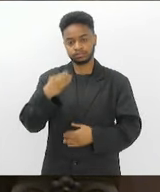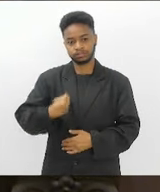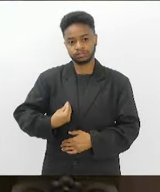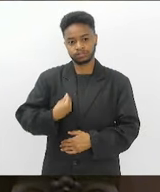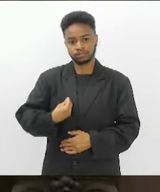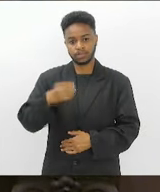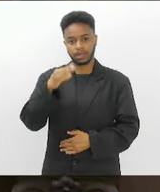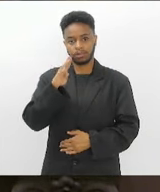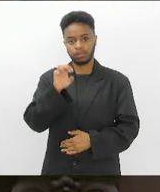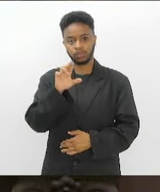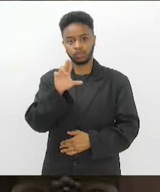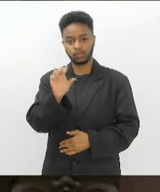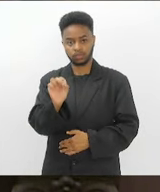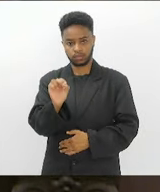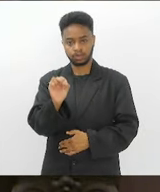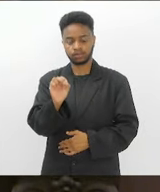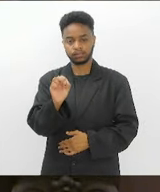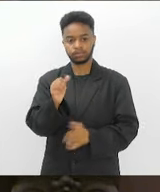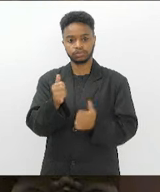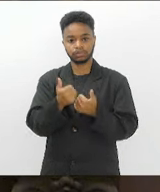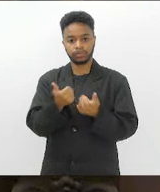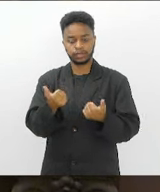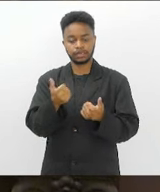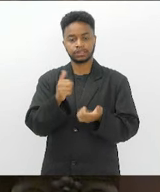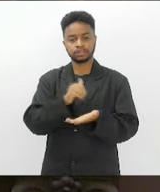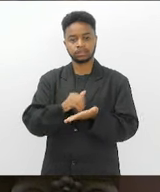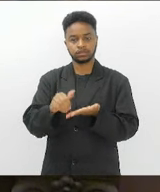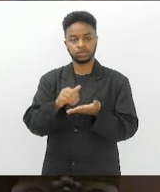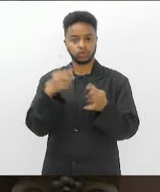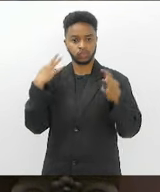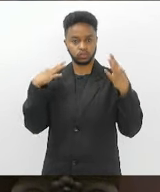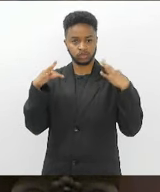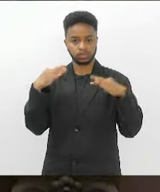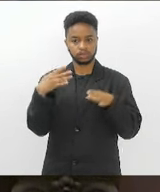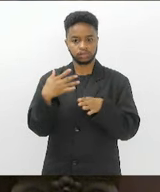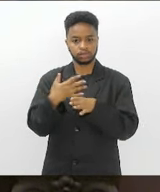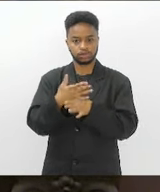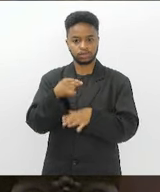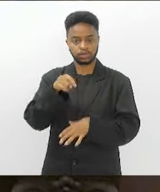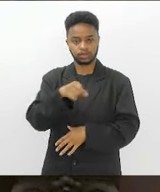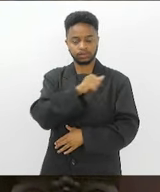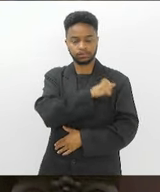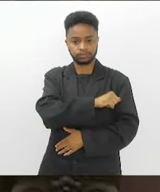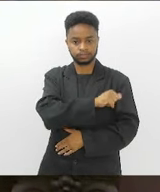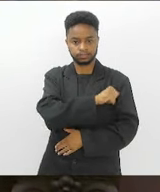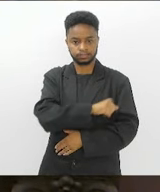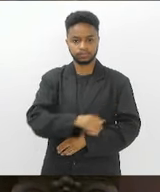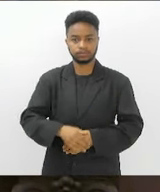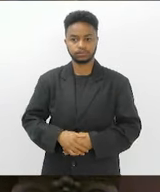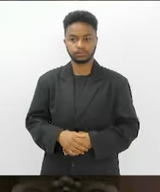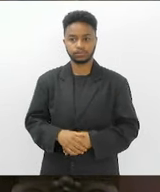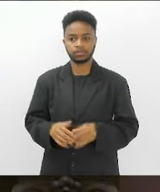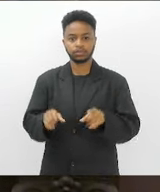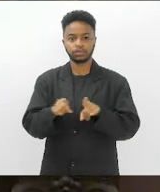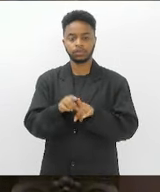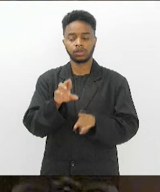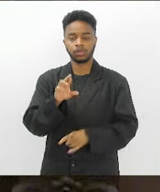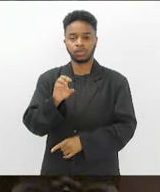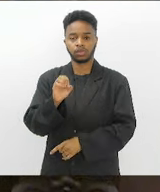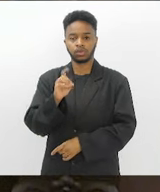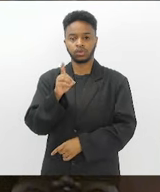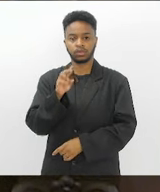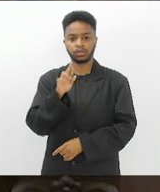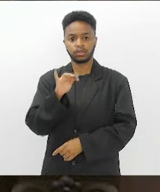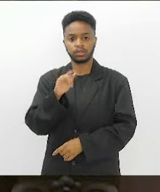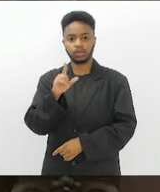Bruno Matos, subsecretário de Turismo do município do Rio de Janeiro, Rodrigo Castro,